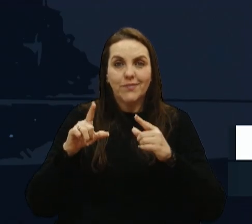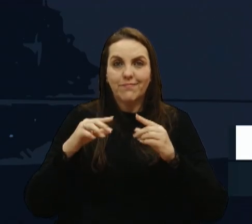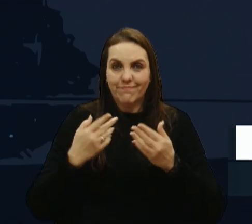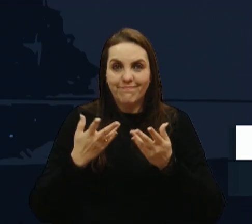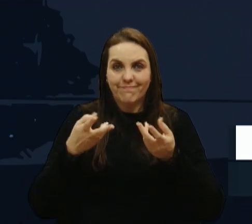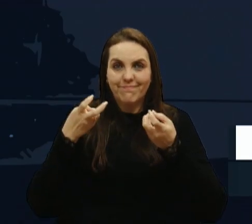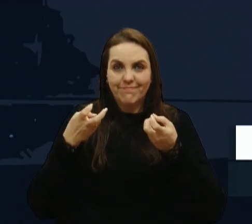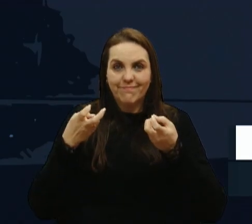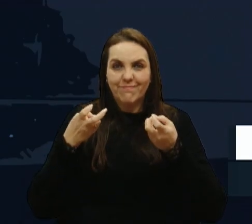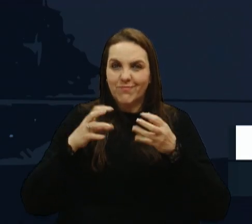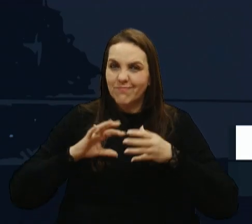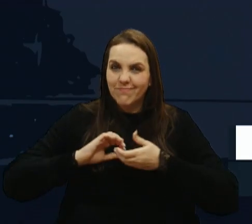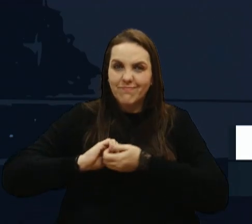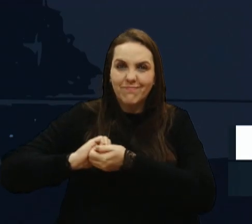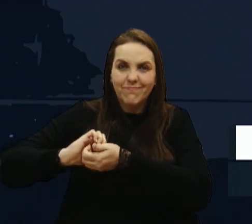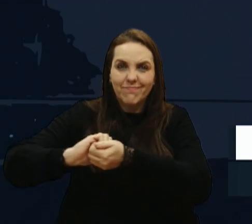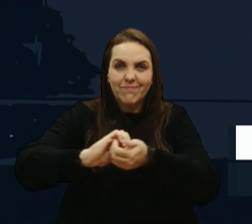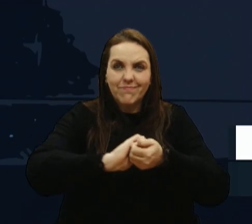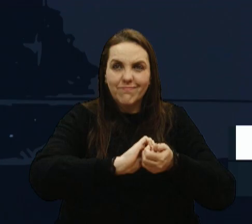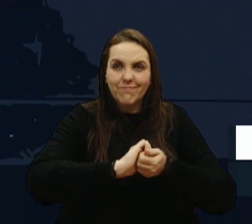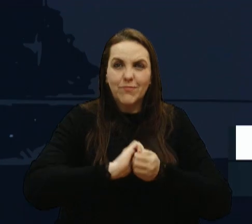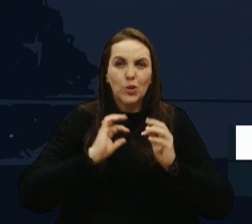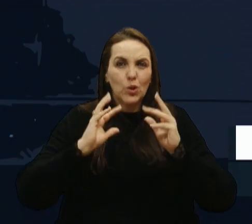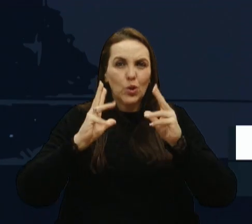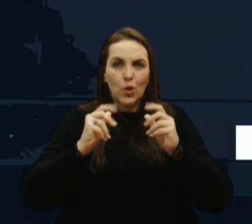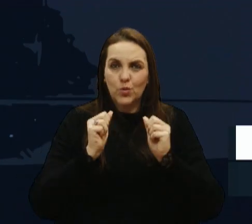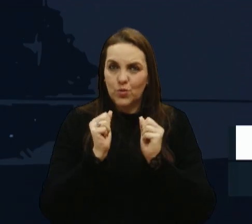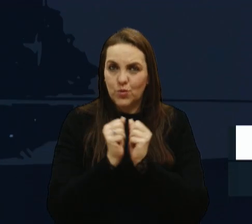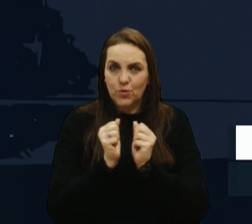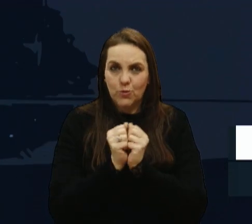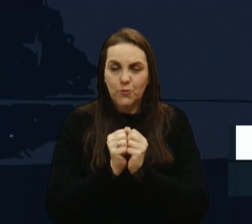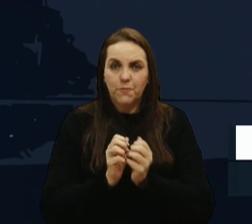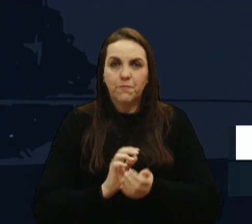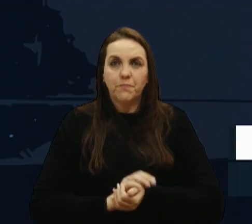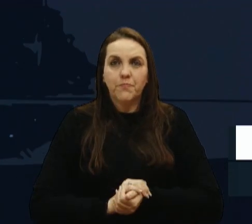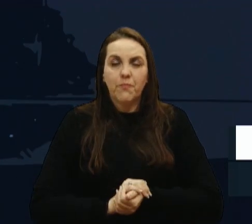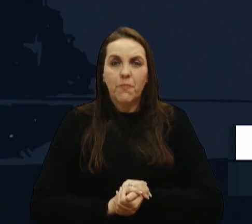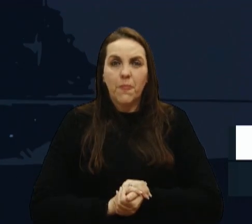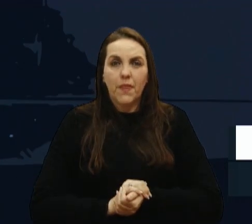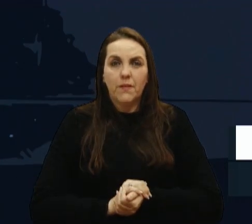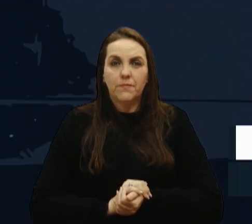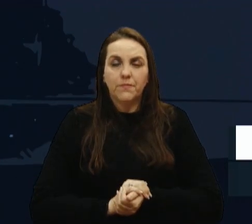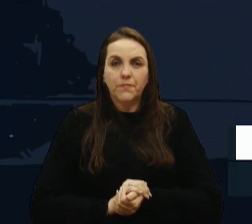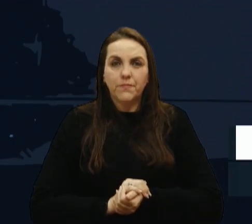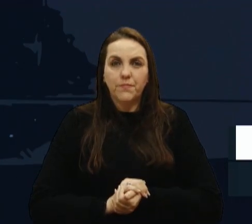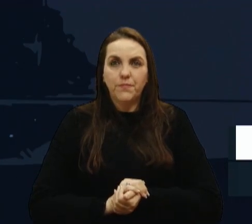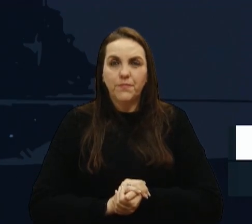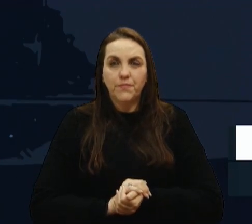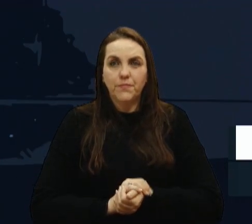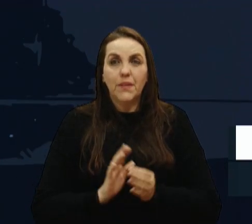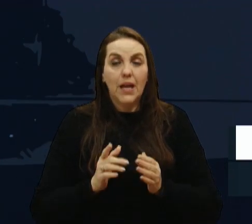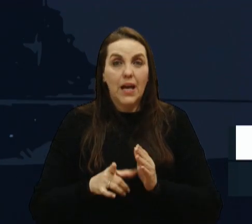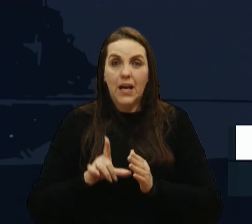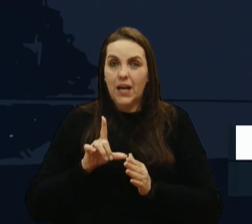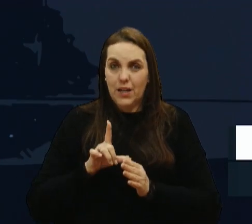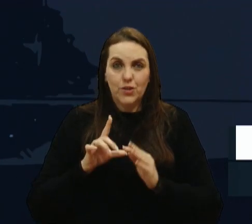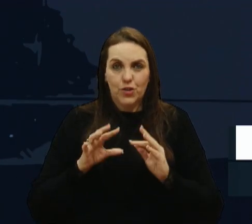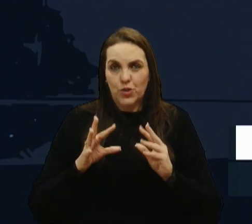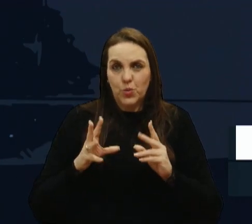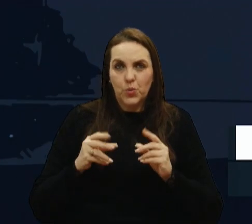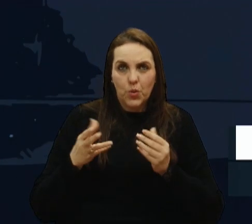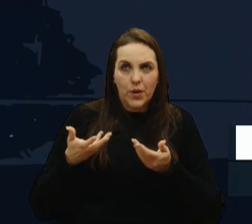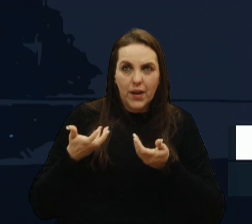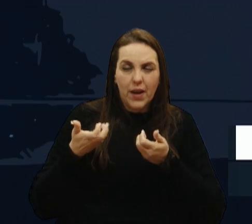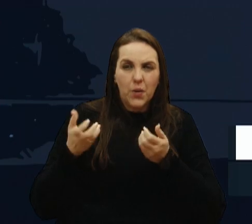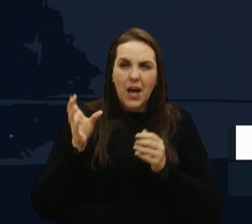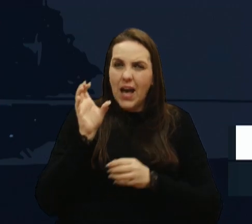estão vendo aqui. Não está passando. Agora passou. Pessoal, antes de mais nada,